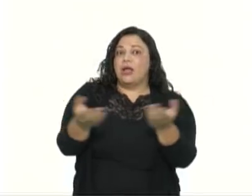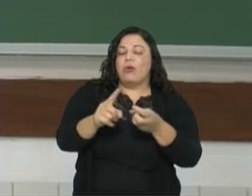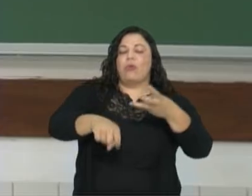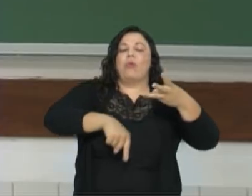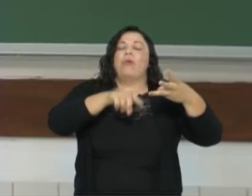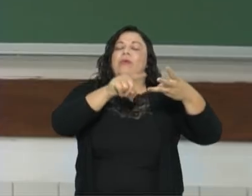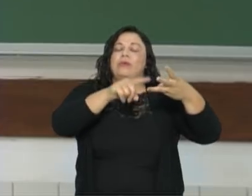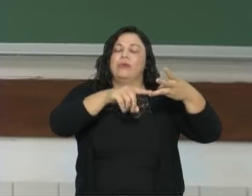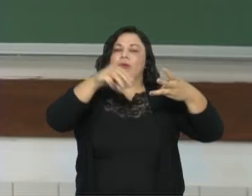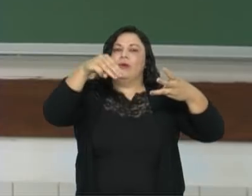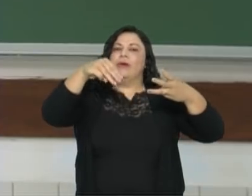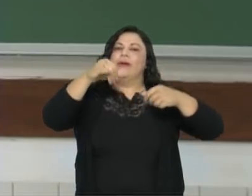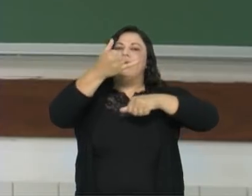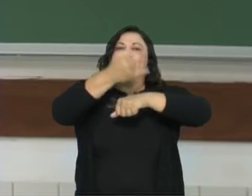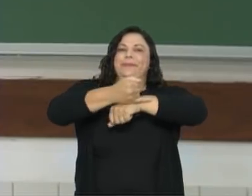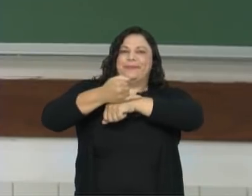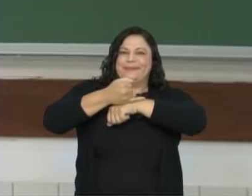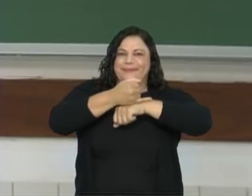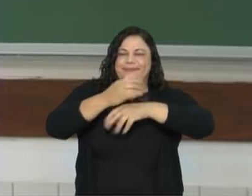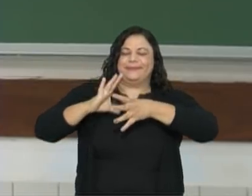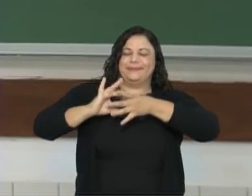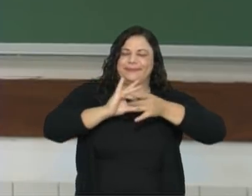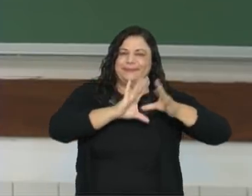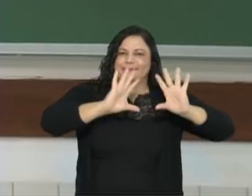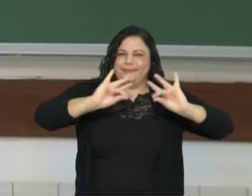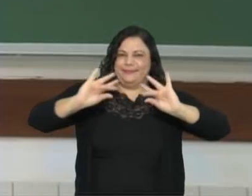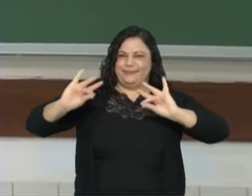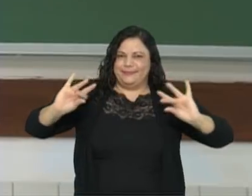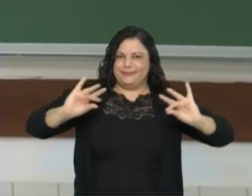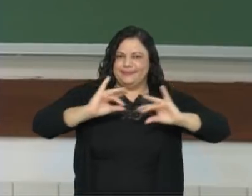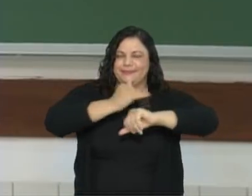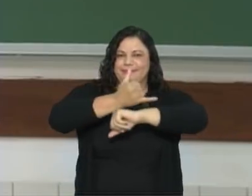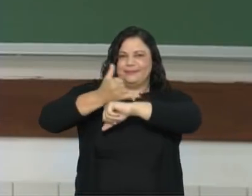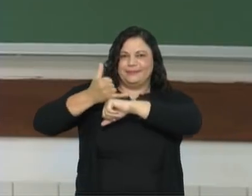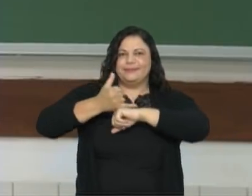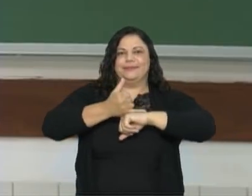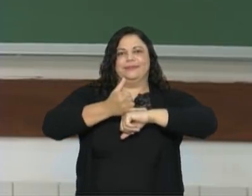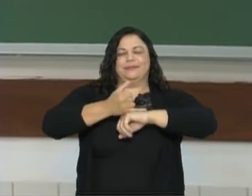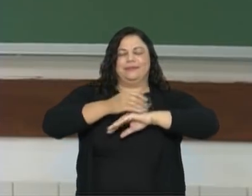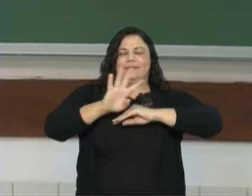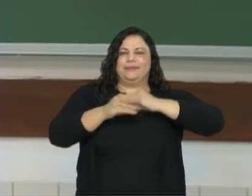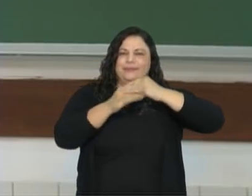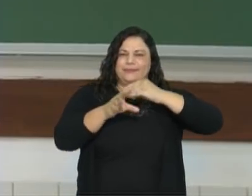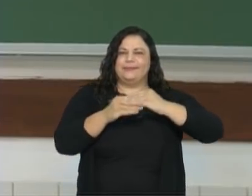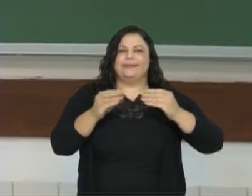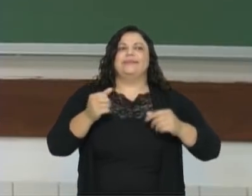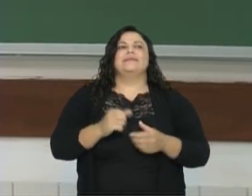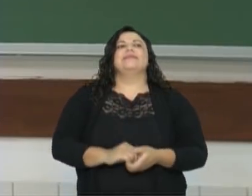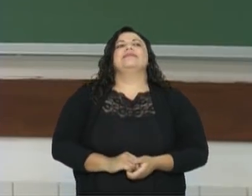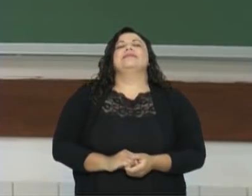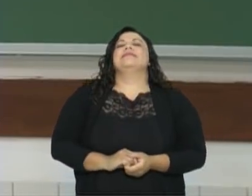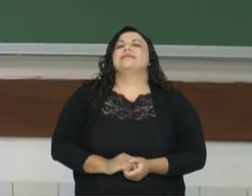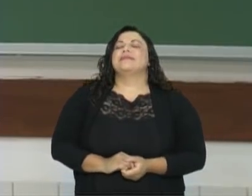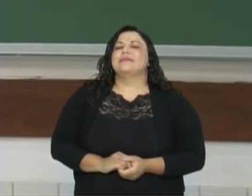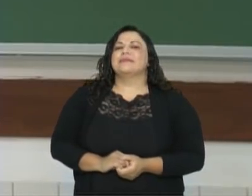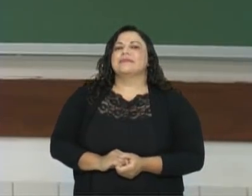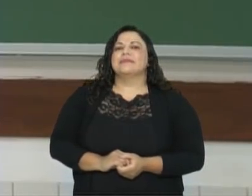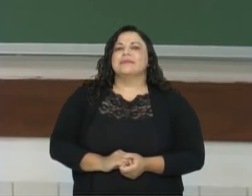aço ali. O aço que é uma liga metálica, correto? Junta-se substâncias ali.